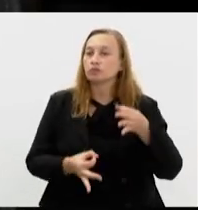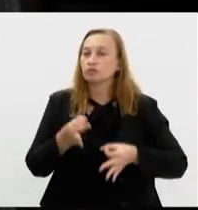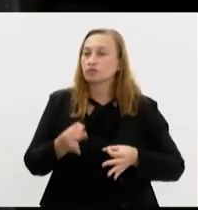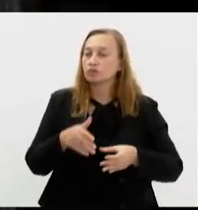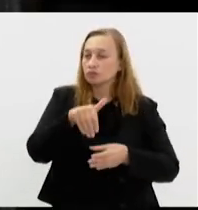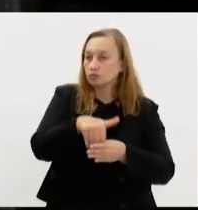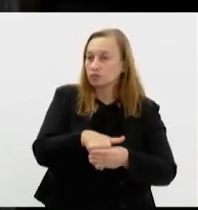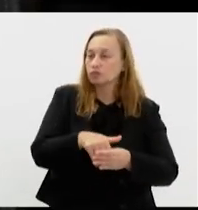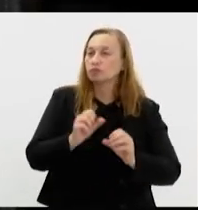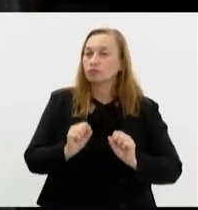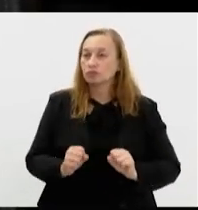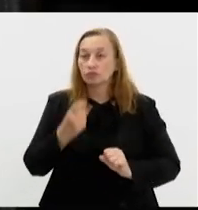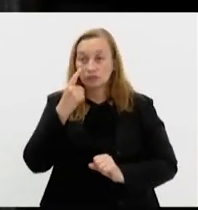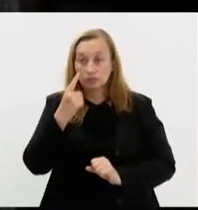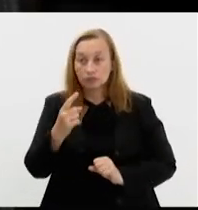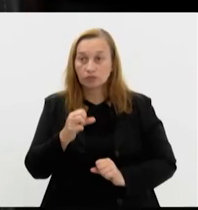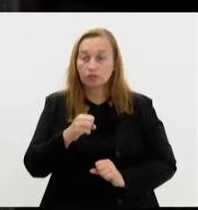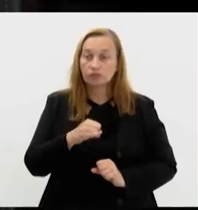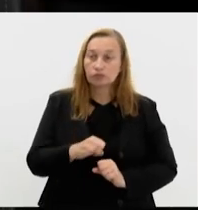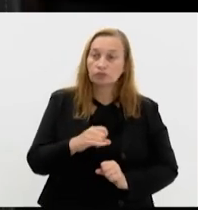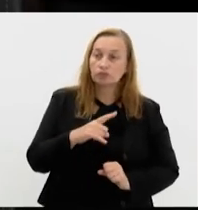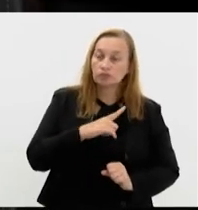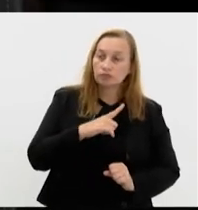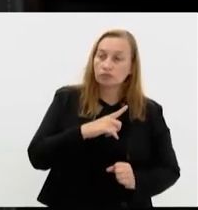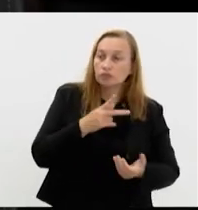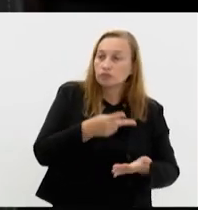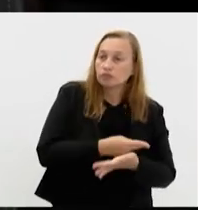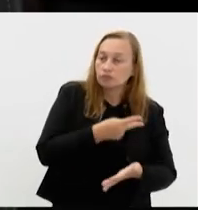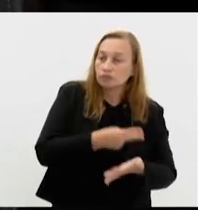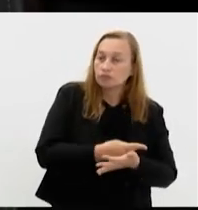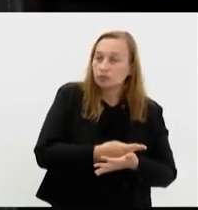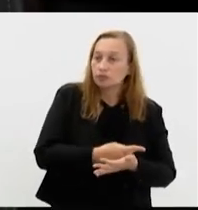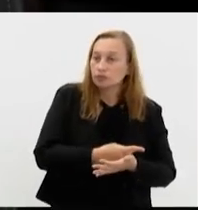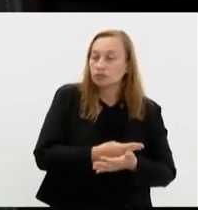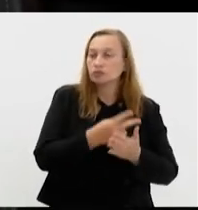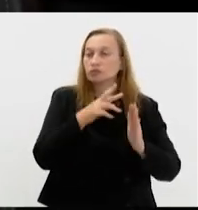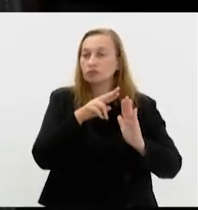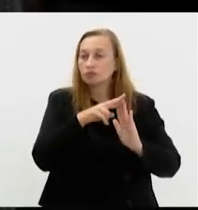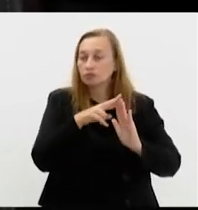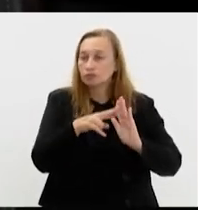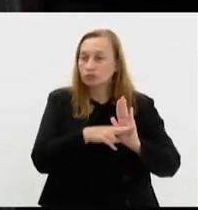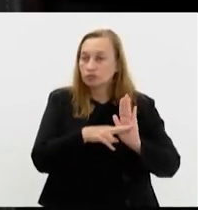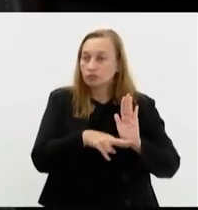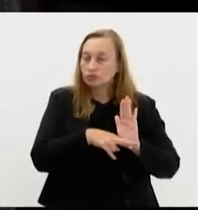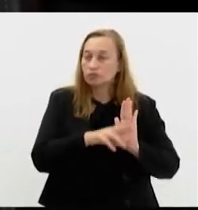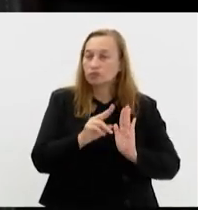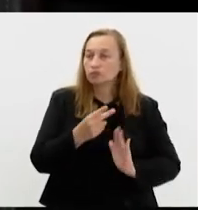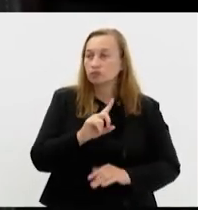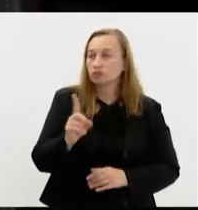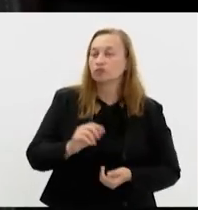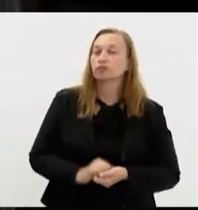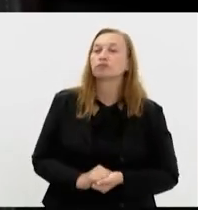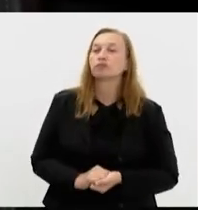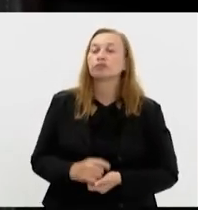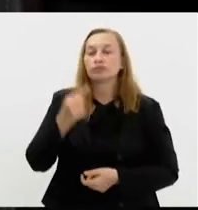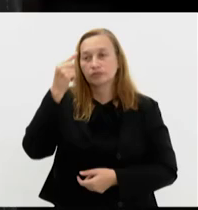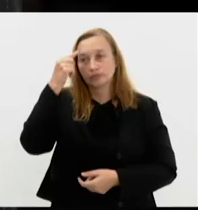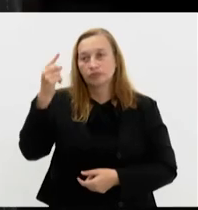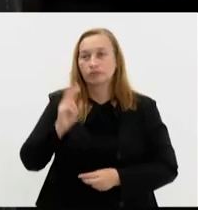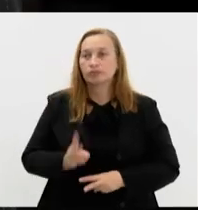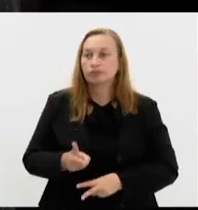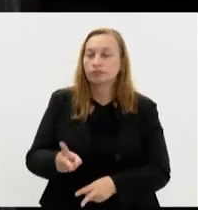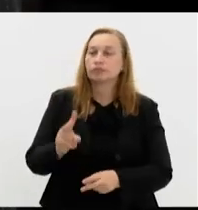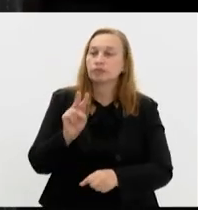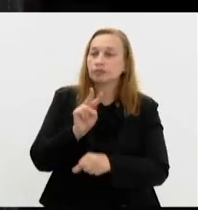possa aferir se não há violação dessas restrições que nós estamos acabando de mencionar a ideia sempre aqui é